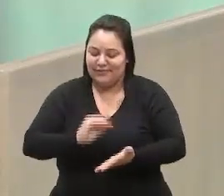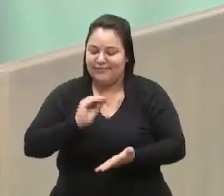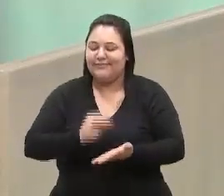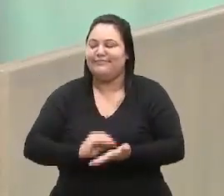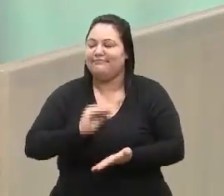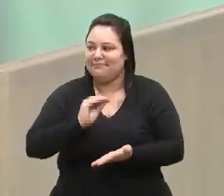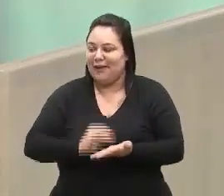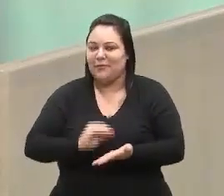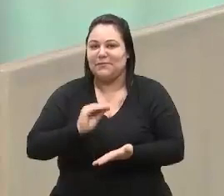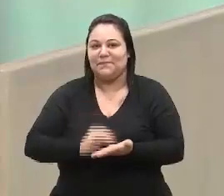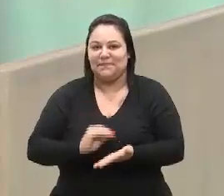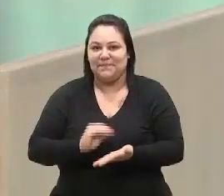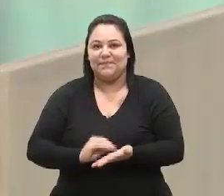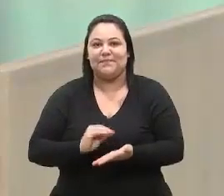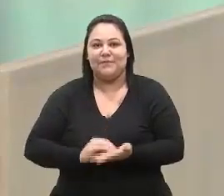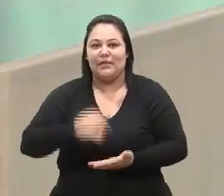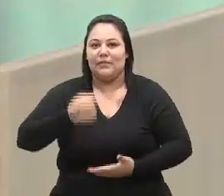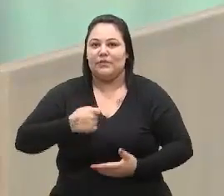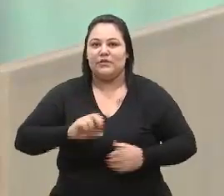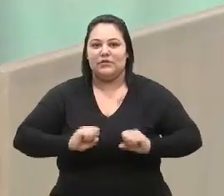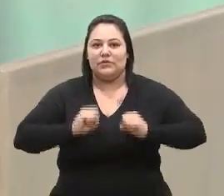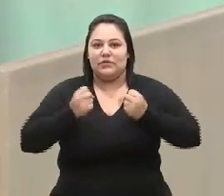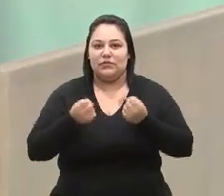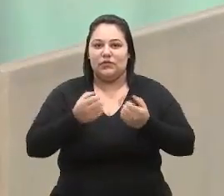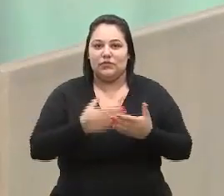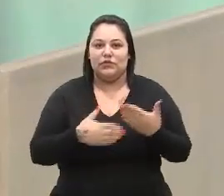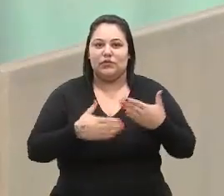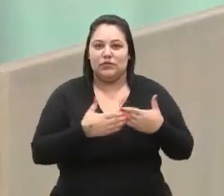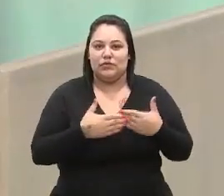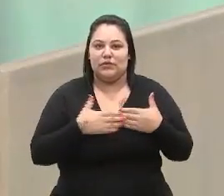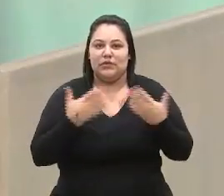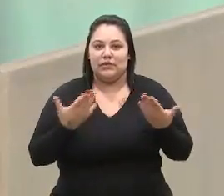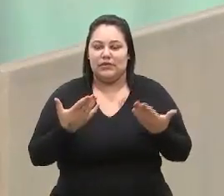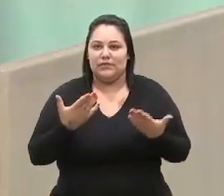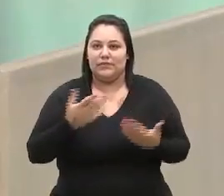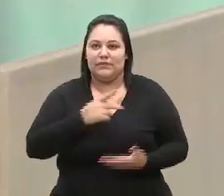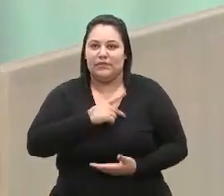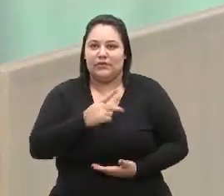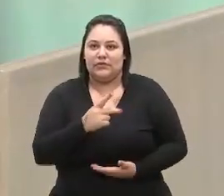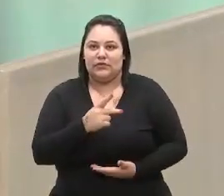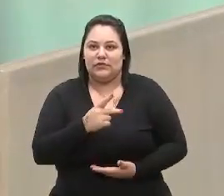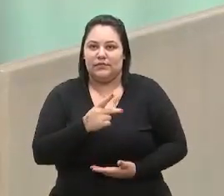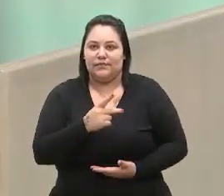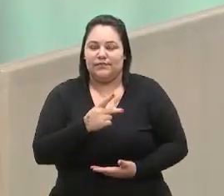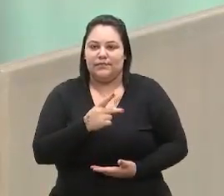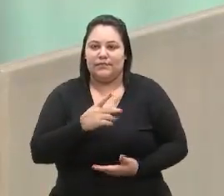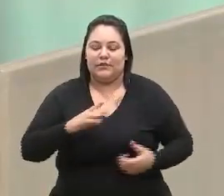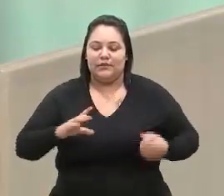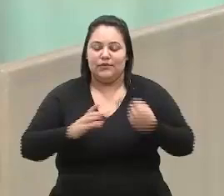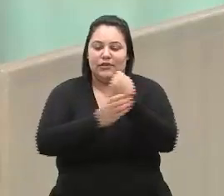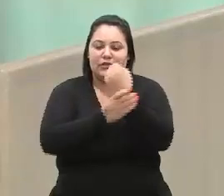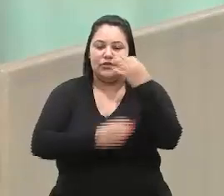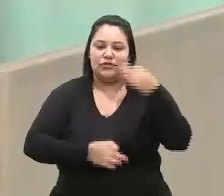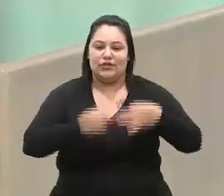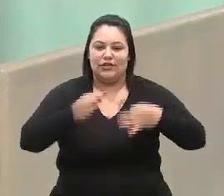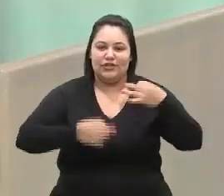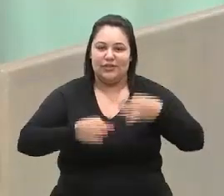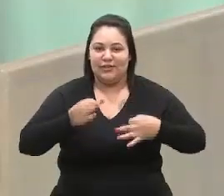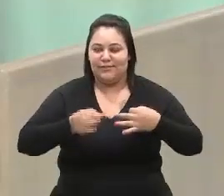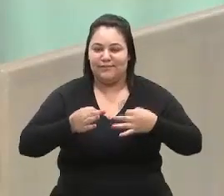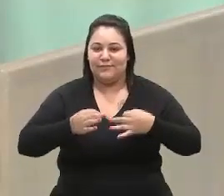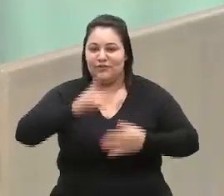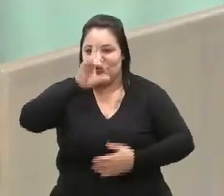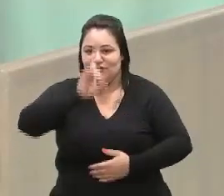Muito. E isso precisa do esforço de todos. Então, nobre presidente, dignidade, segurança jurídica, aumento